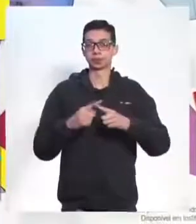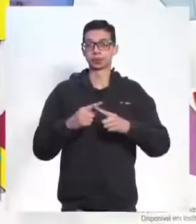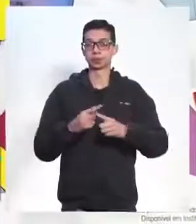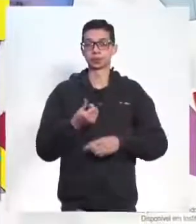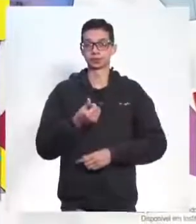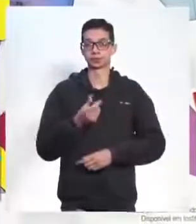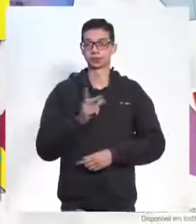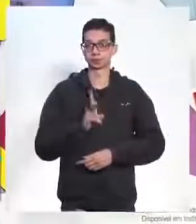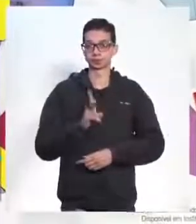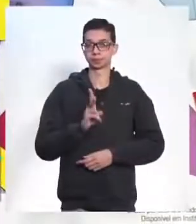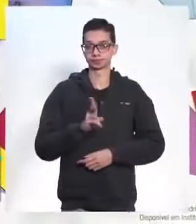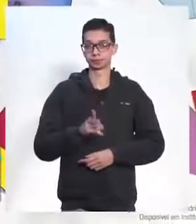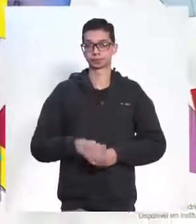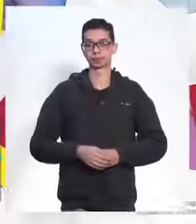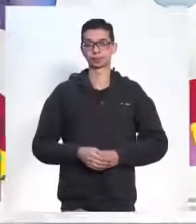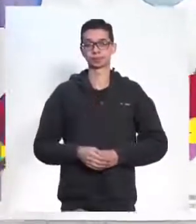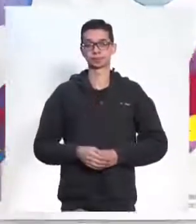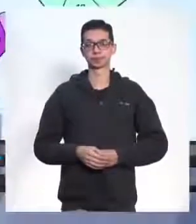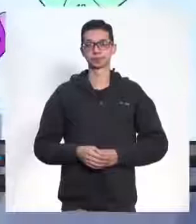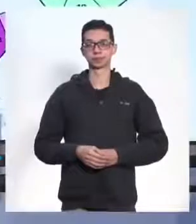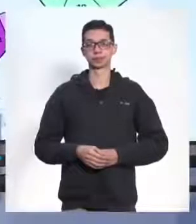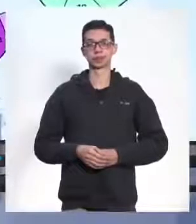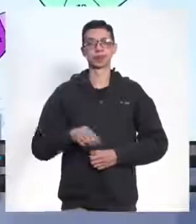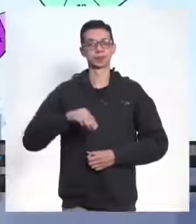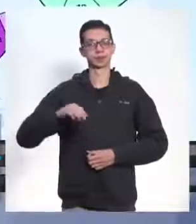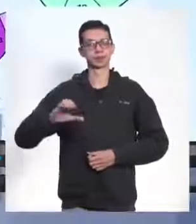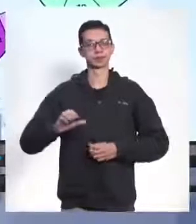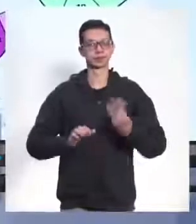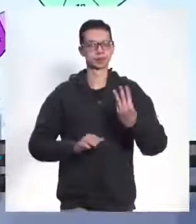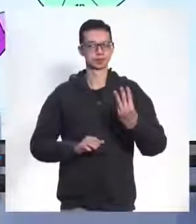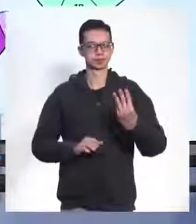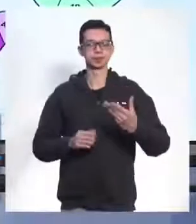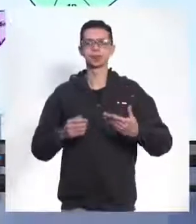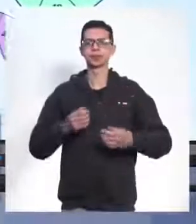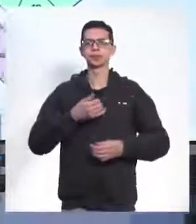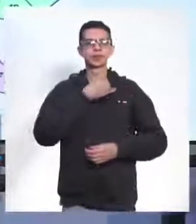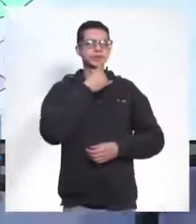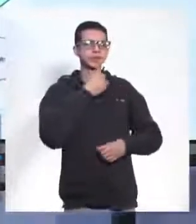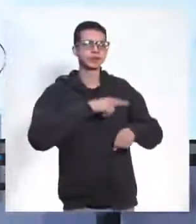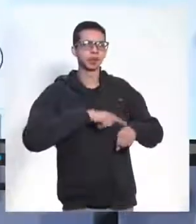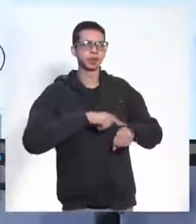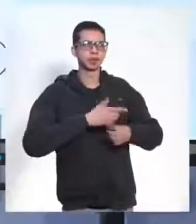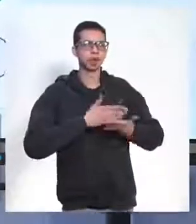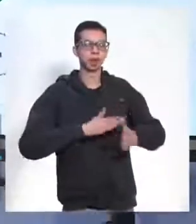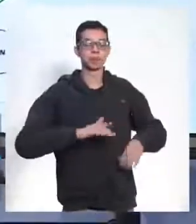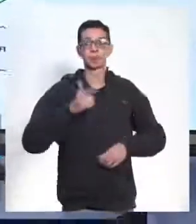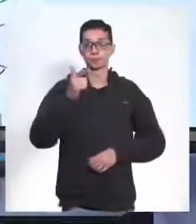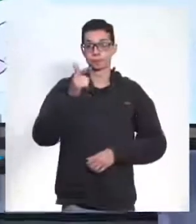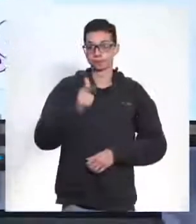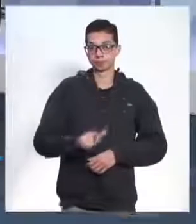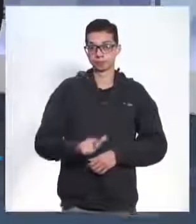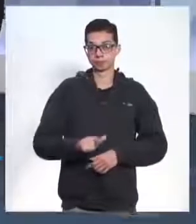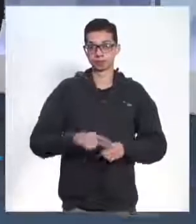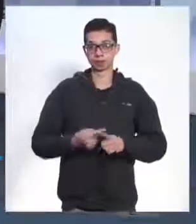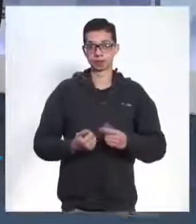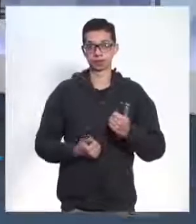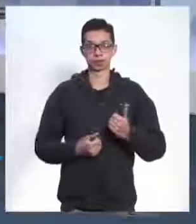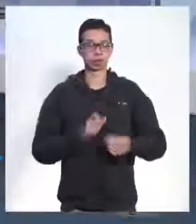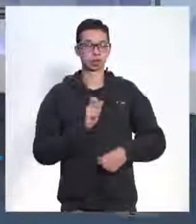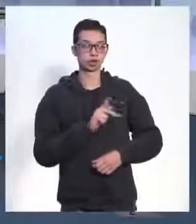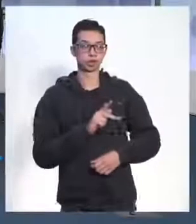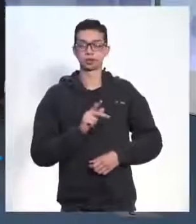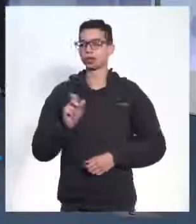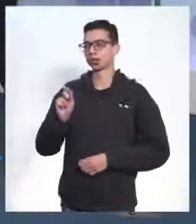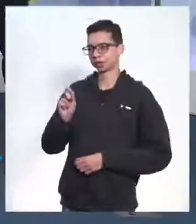6 é um múltiplo de 3. Beleza. Infelizmente, nosso tempo vai acabar. Vamos fazer mais uma rodada, pode ser? Fechou. Beleza, ó, vou lançar aqui o dado